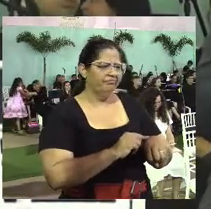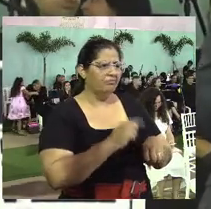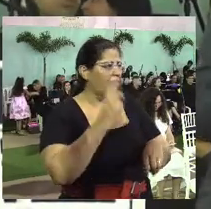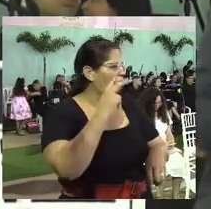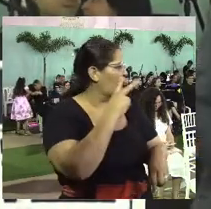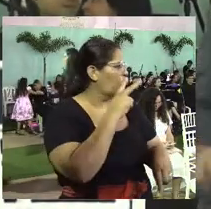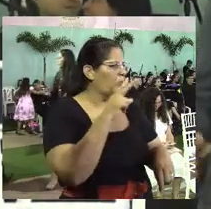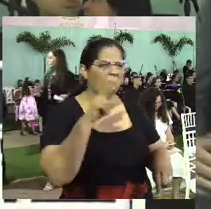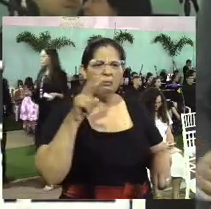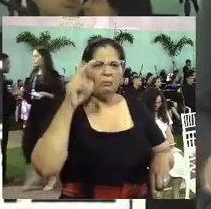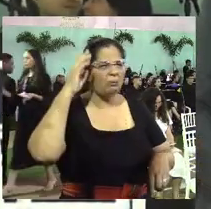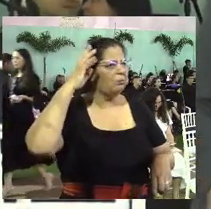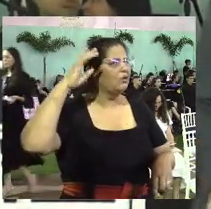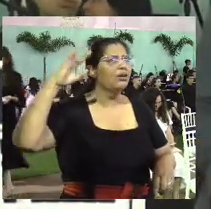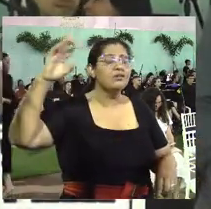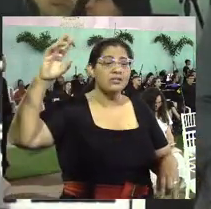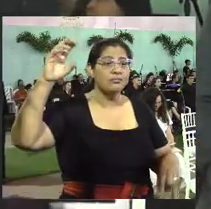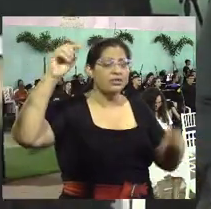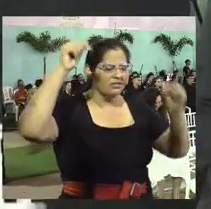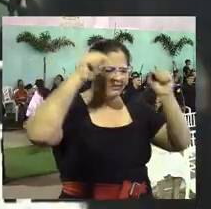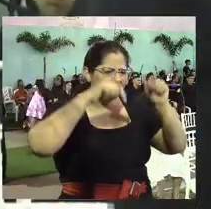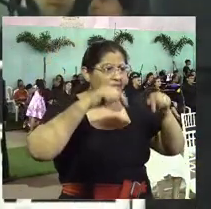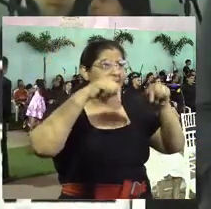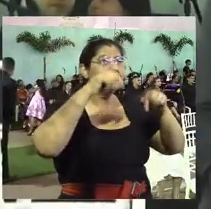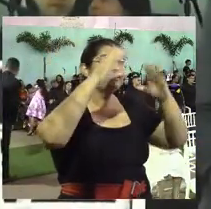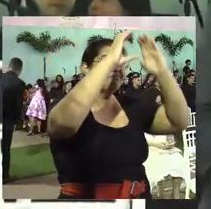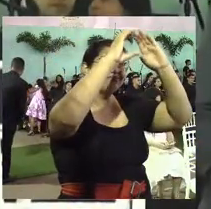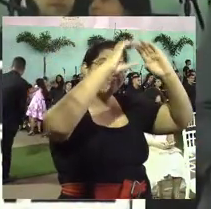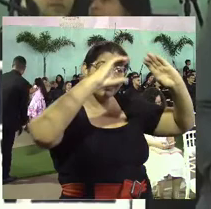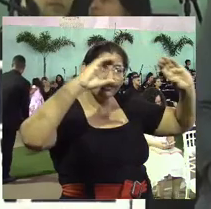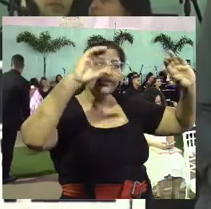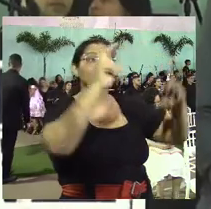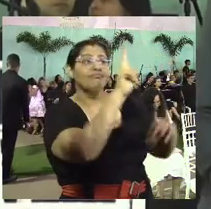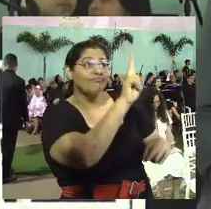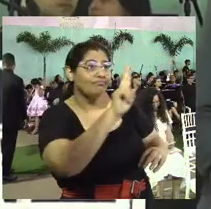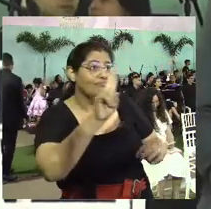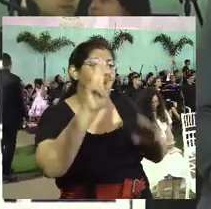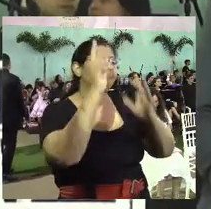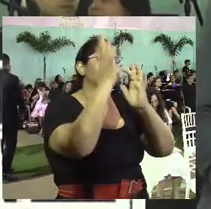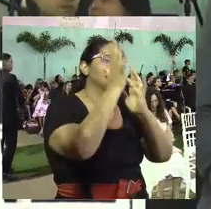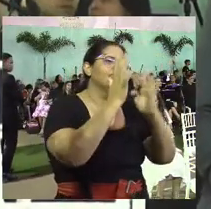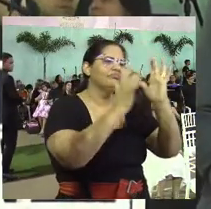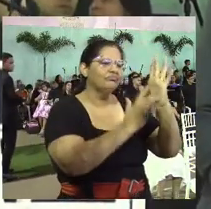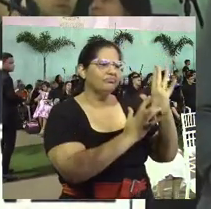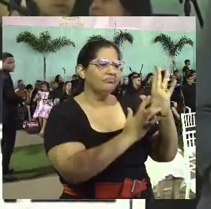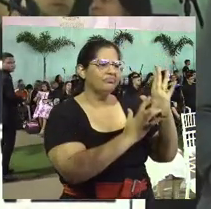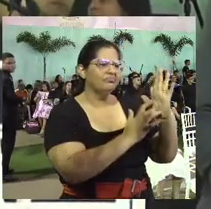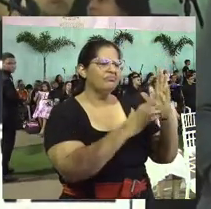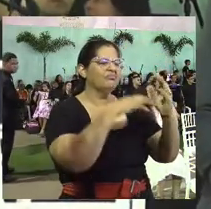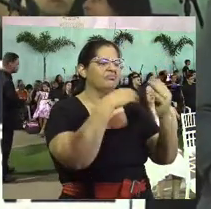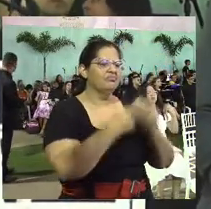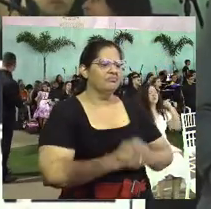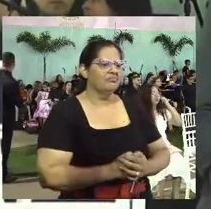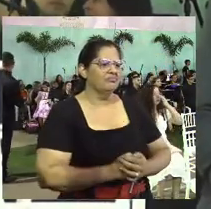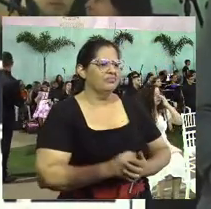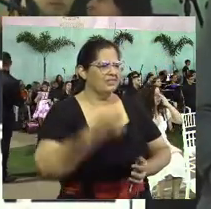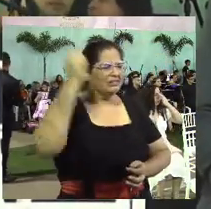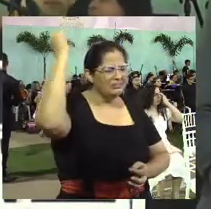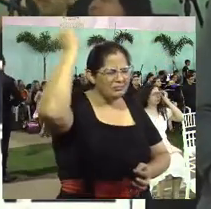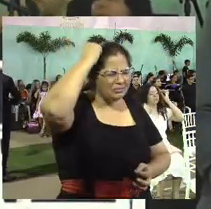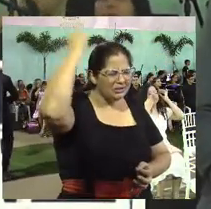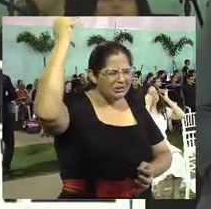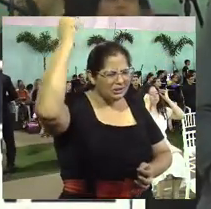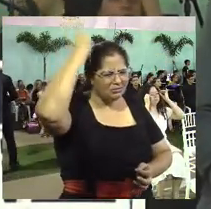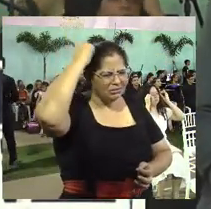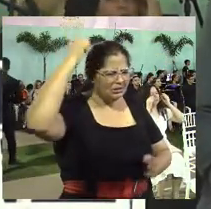desvie o teu pensamento do céu em nome de Jesus vai repreendendo as barreiras